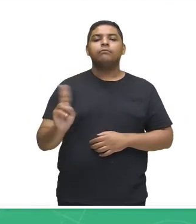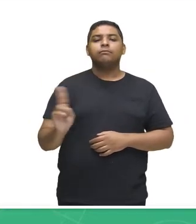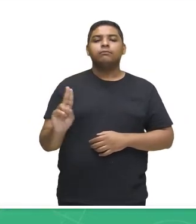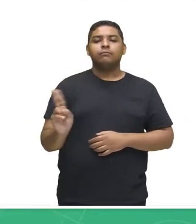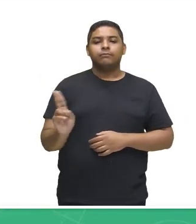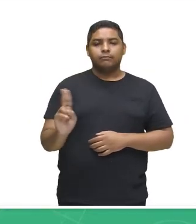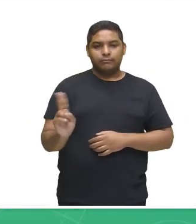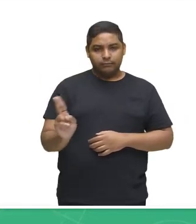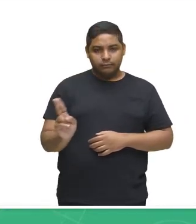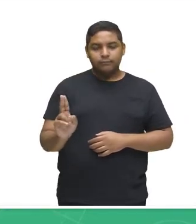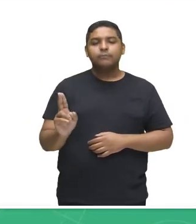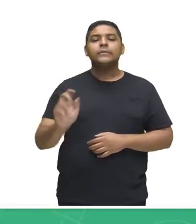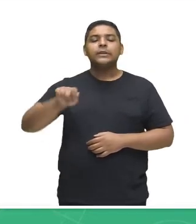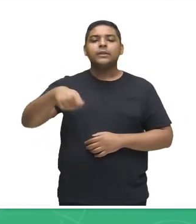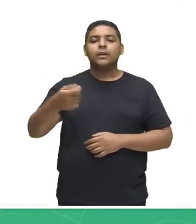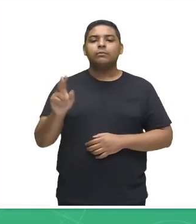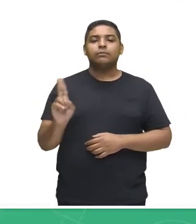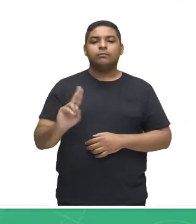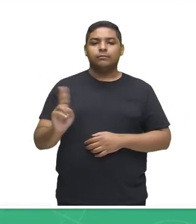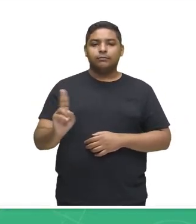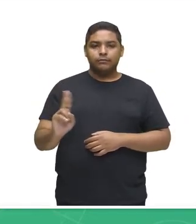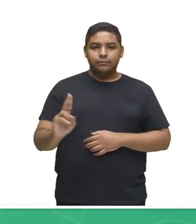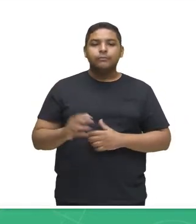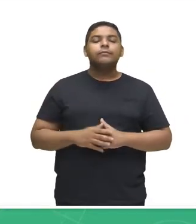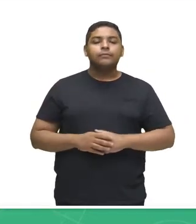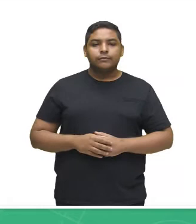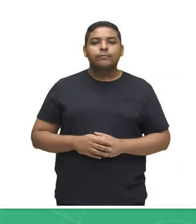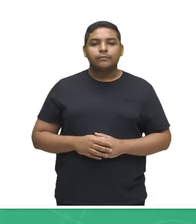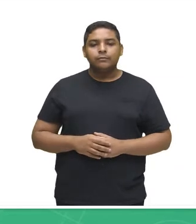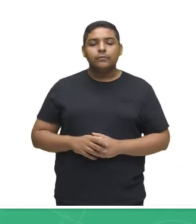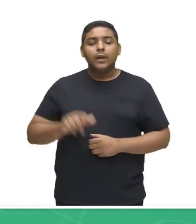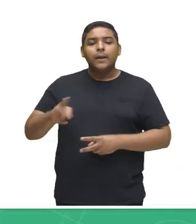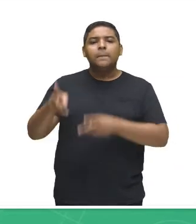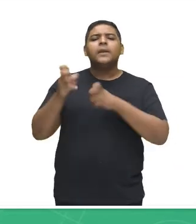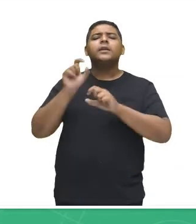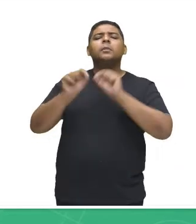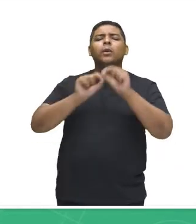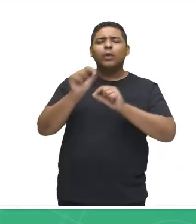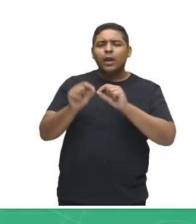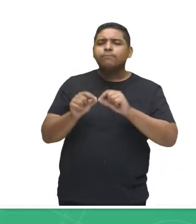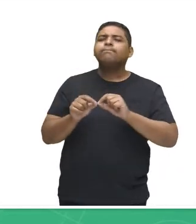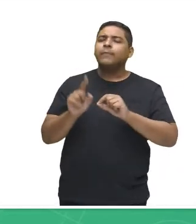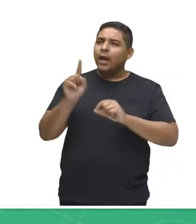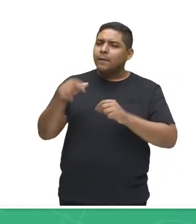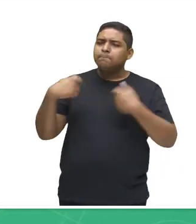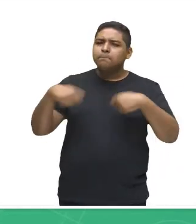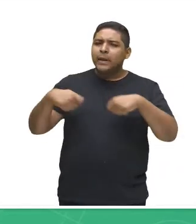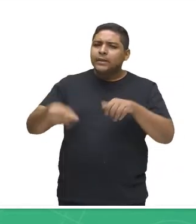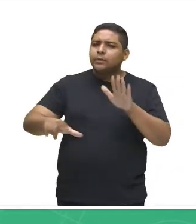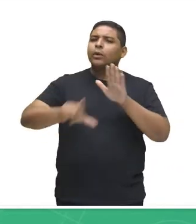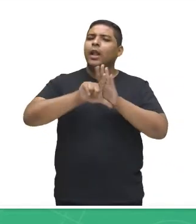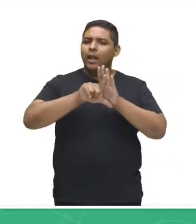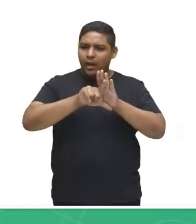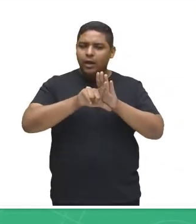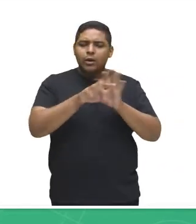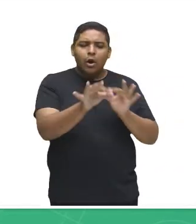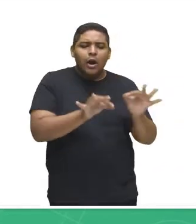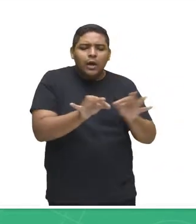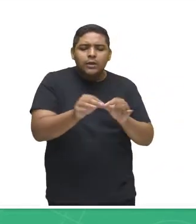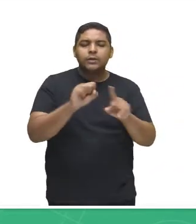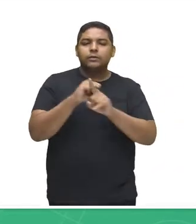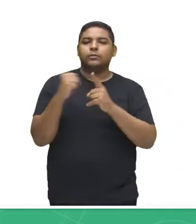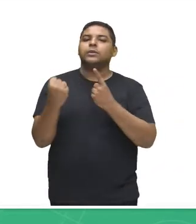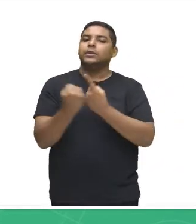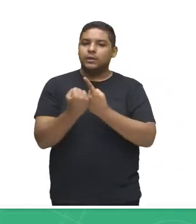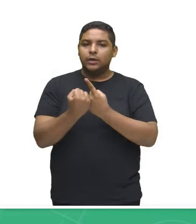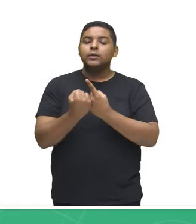do poder, ele percebeu que era necessário um código de leis para organizar a sociedade. Então, ela seria